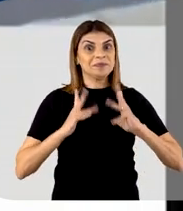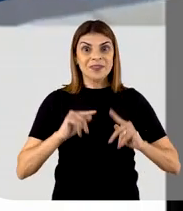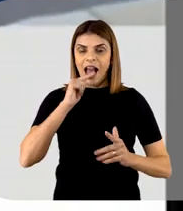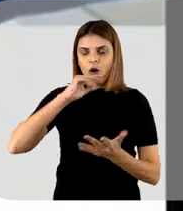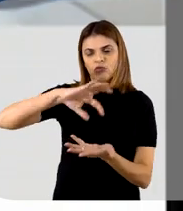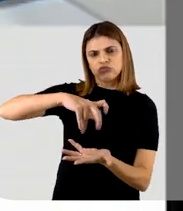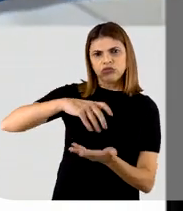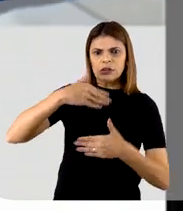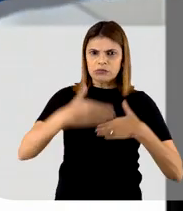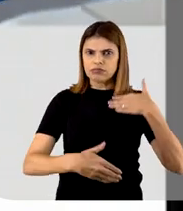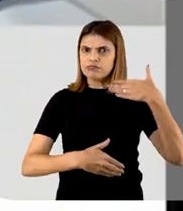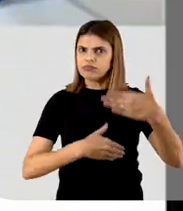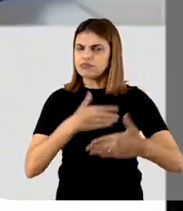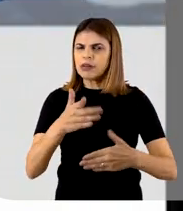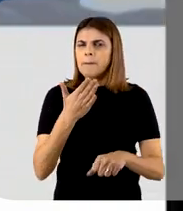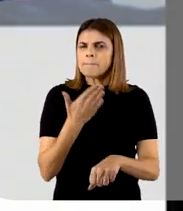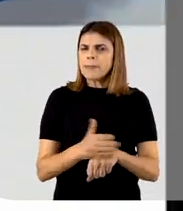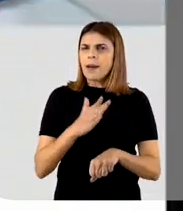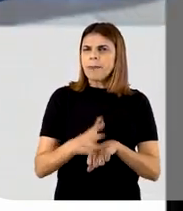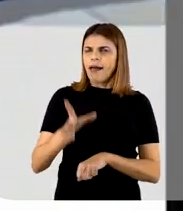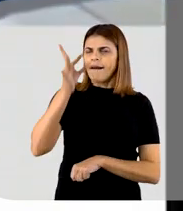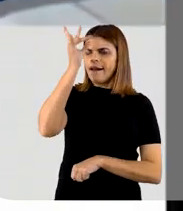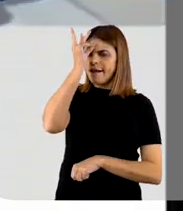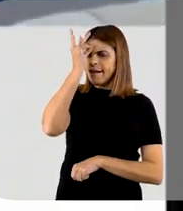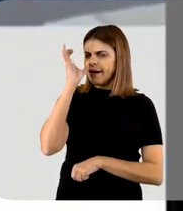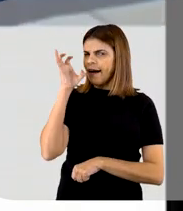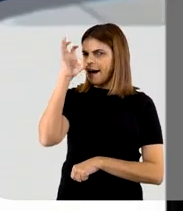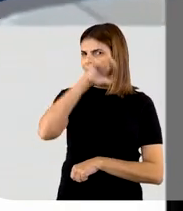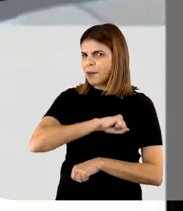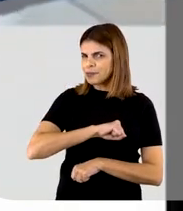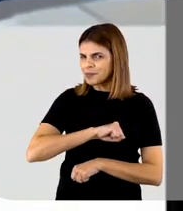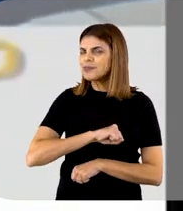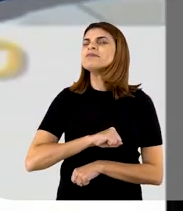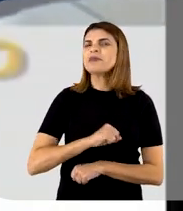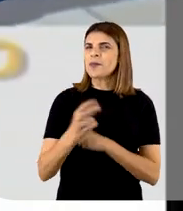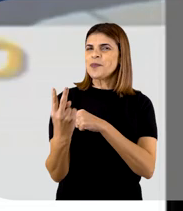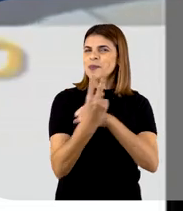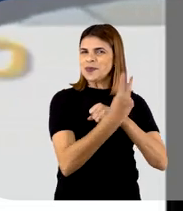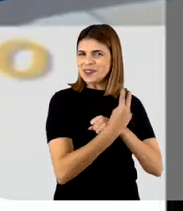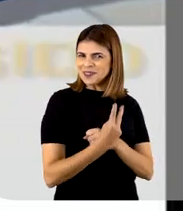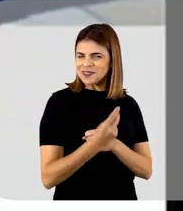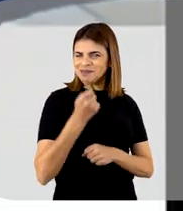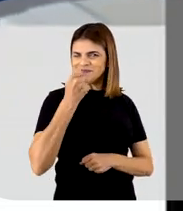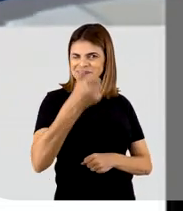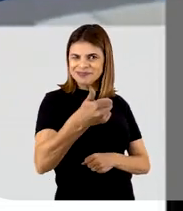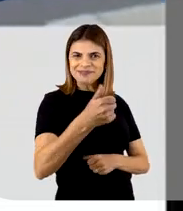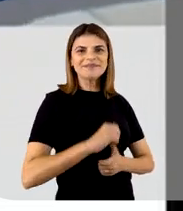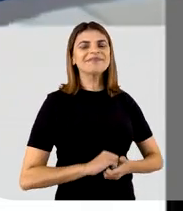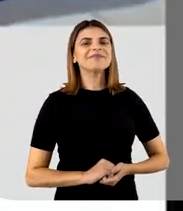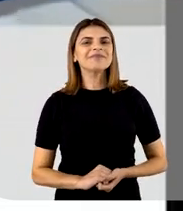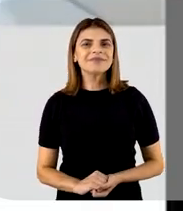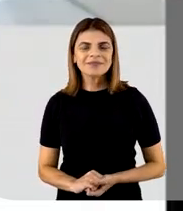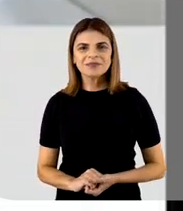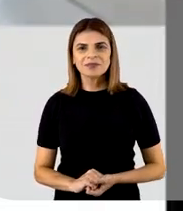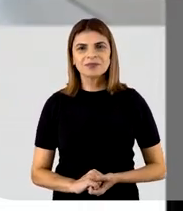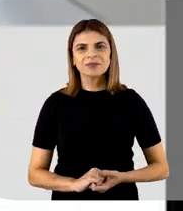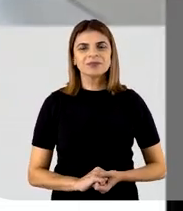Tá, ok, são muitos passos, mas com a prática você acaba decorando rapidinho e fica sempre protegido.